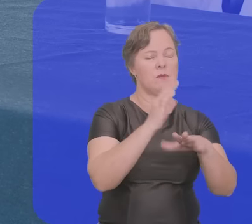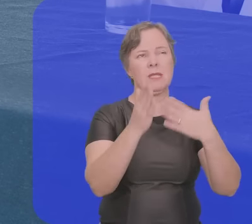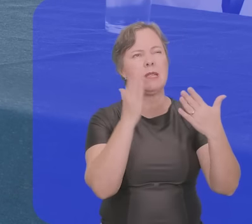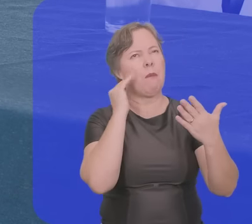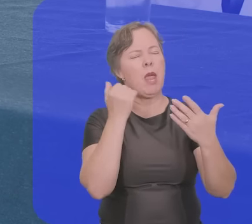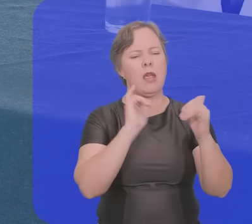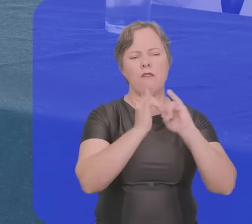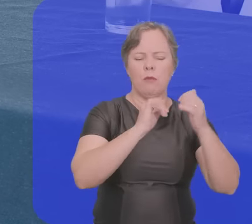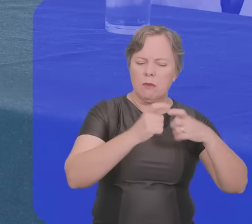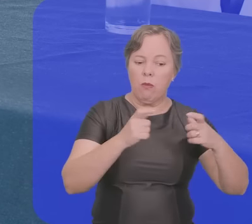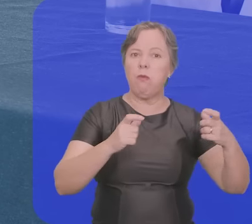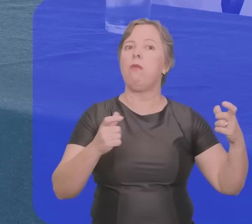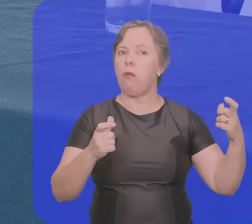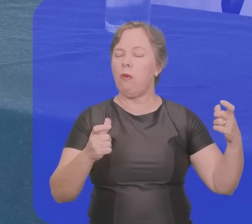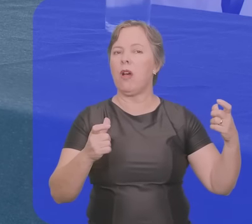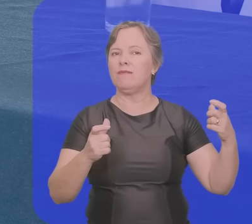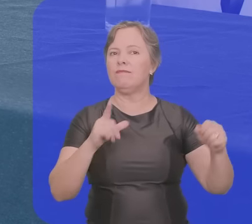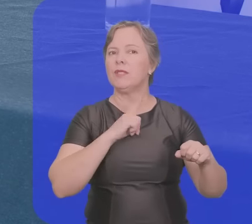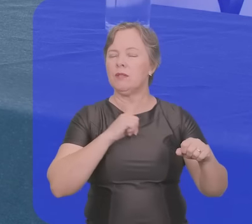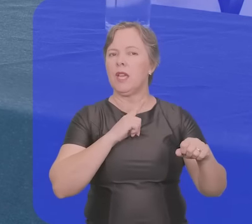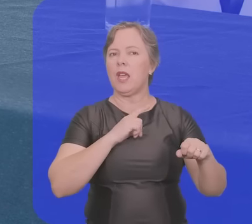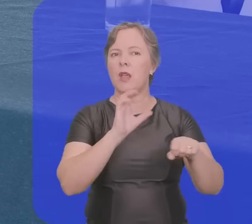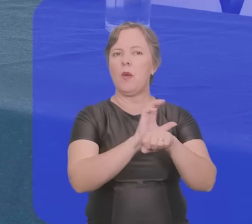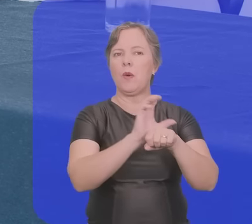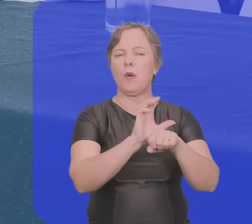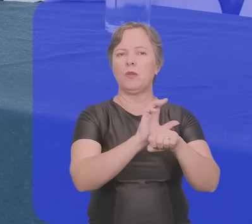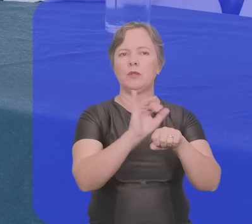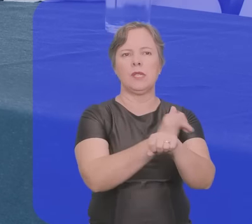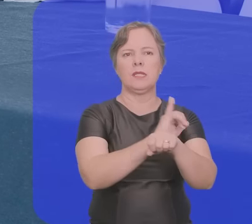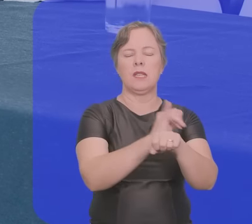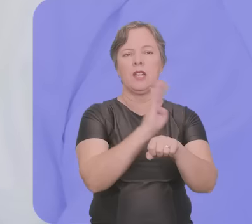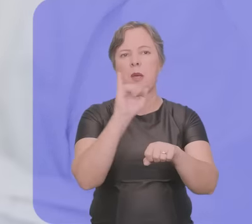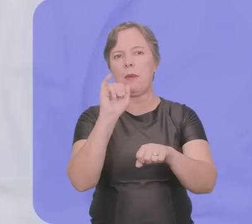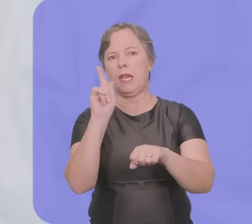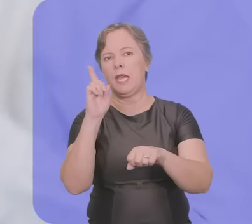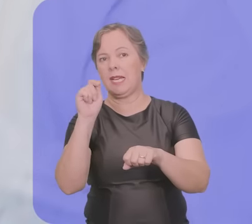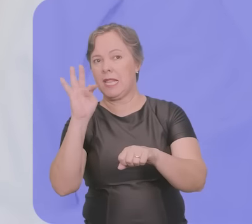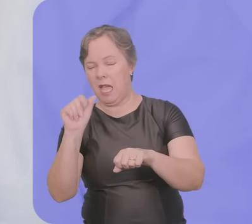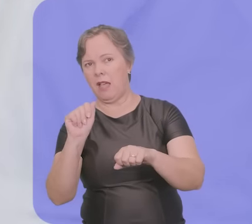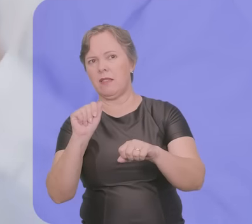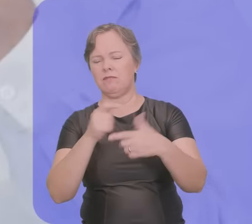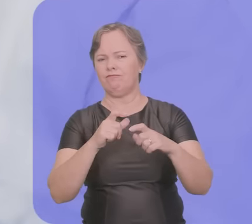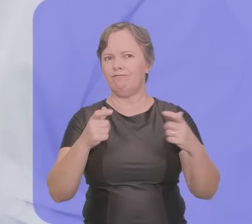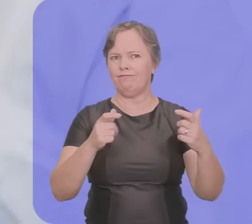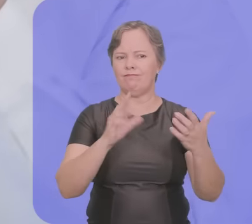de dados. Então, a gente tem o curso Estratégias para Big Data, né, também estratégias